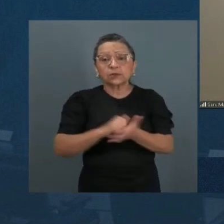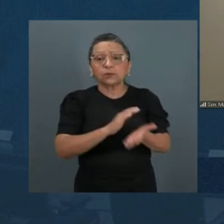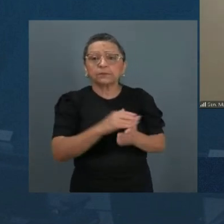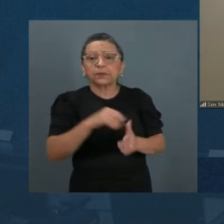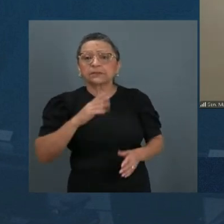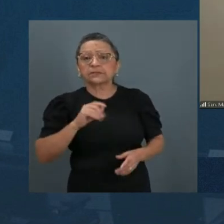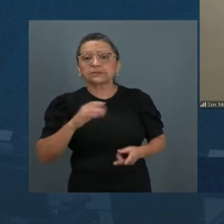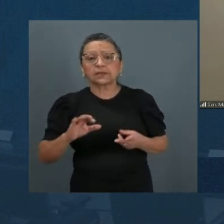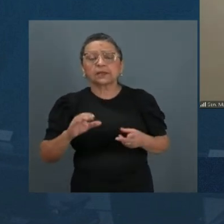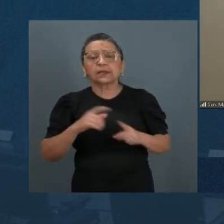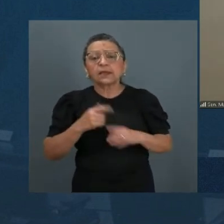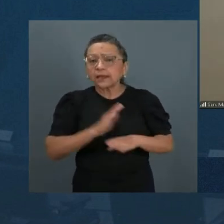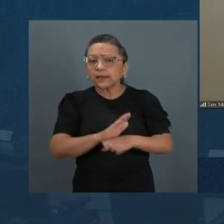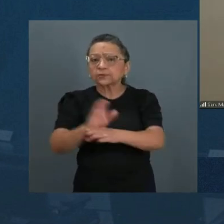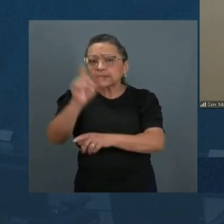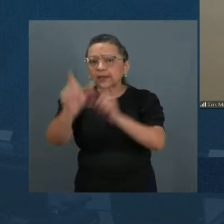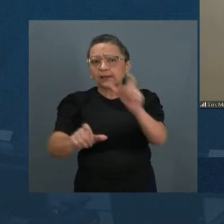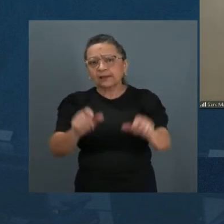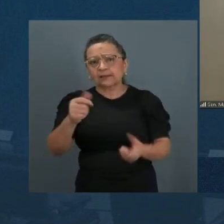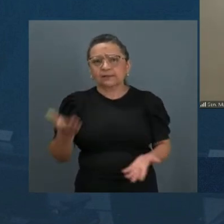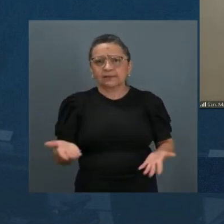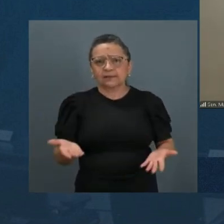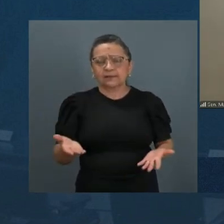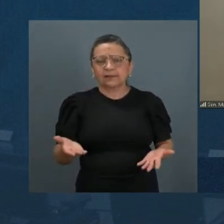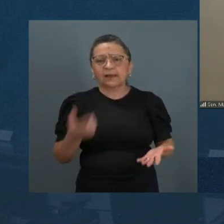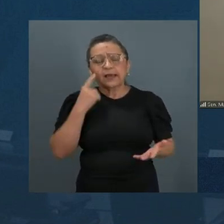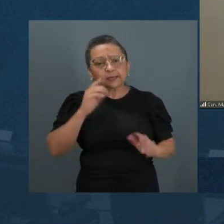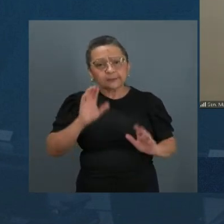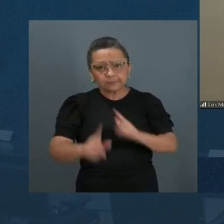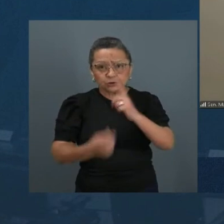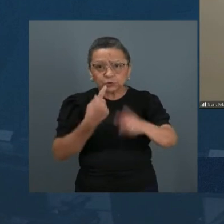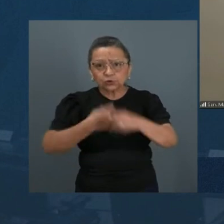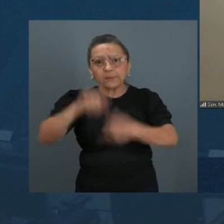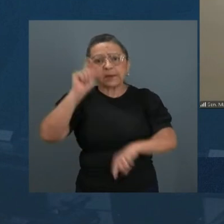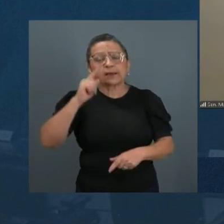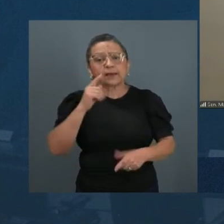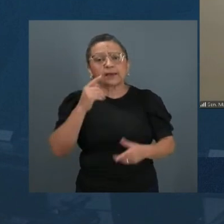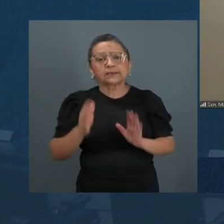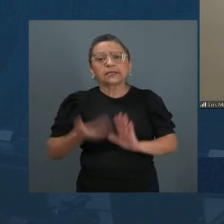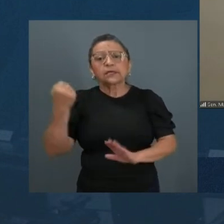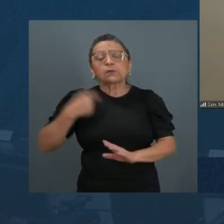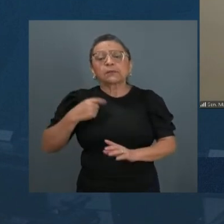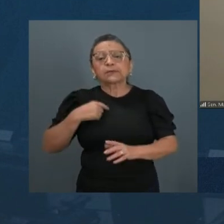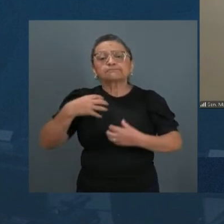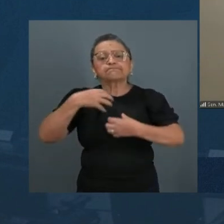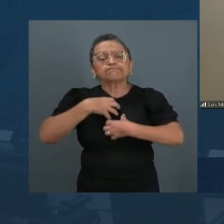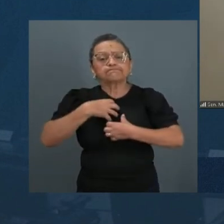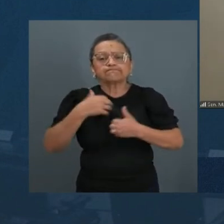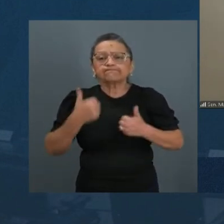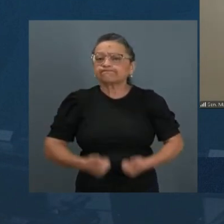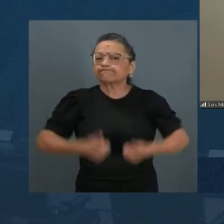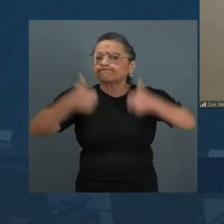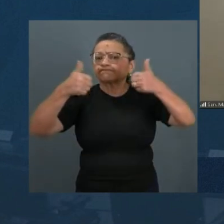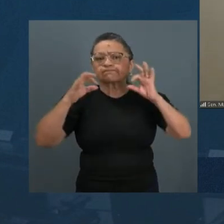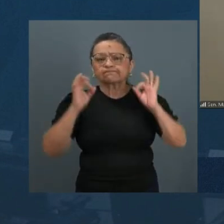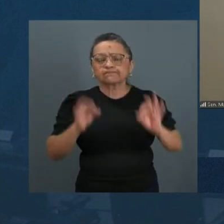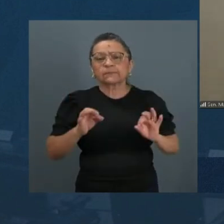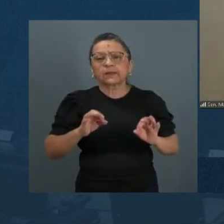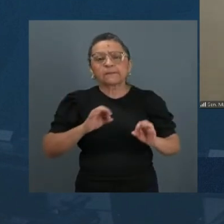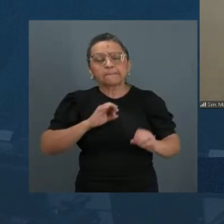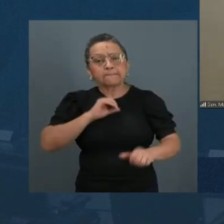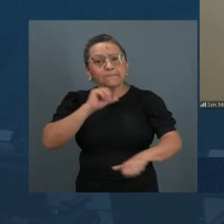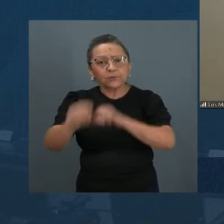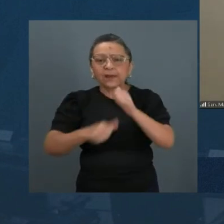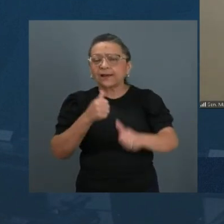e ajudar essas pessoas a saírem do PPC com uma saída nobre, voltar a virarem